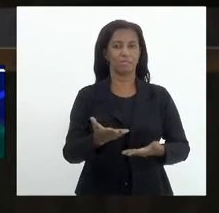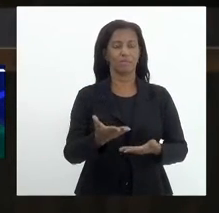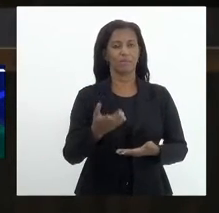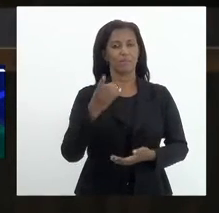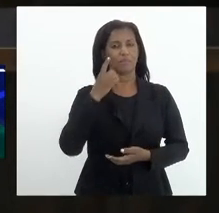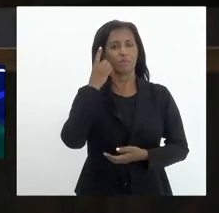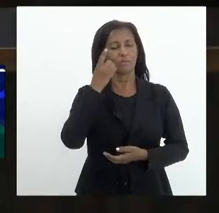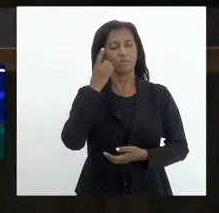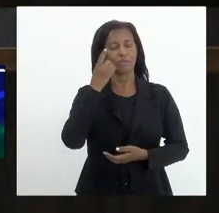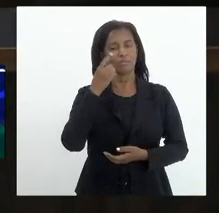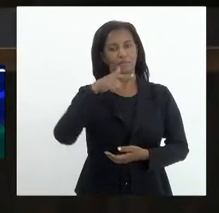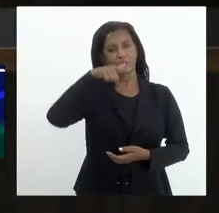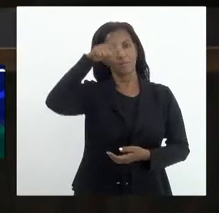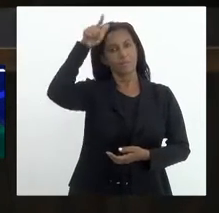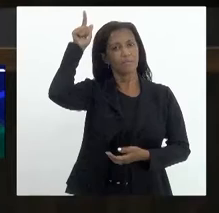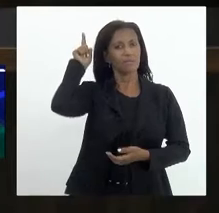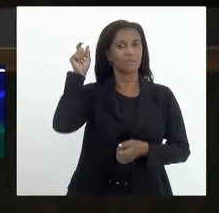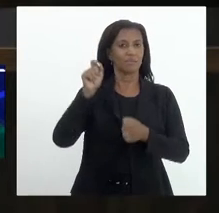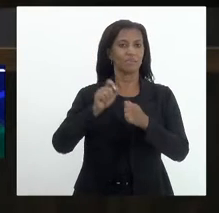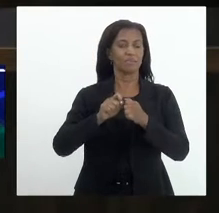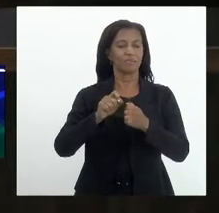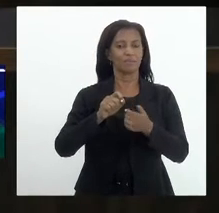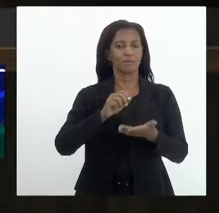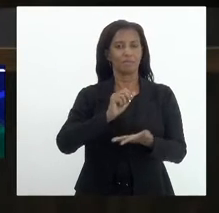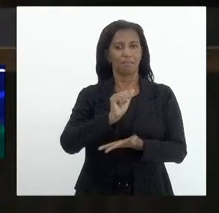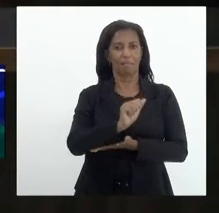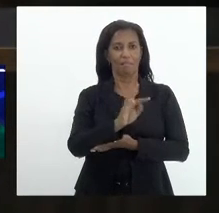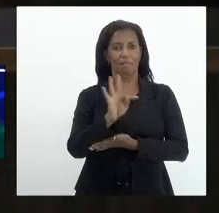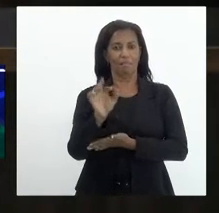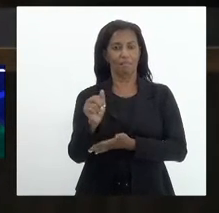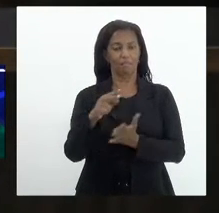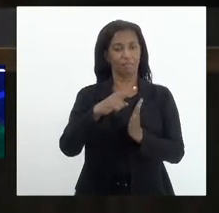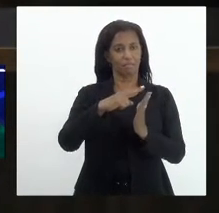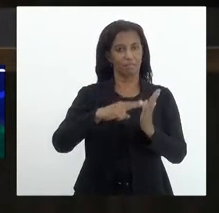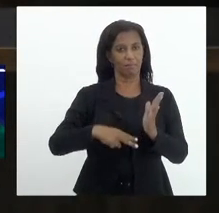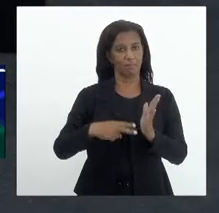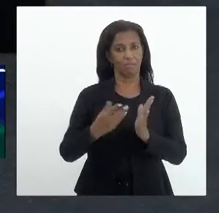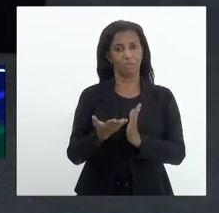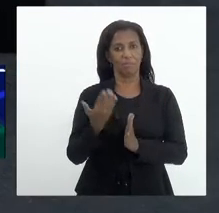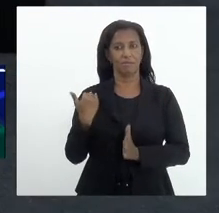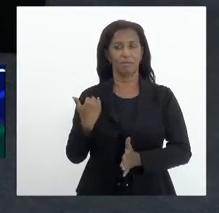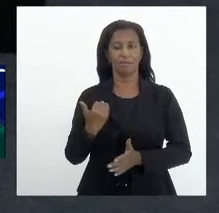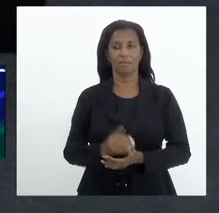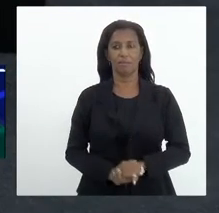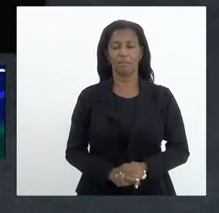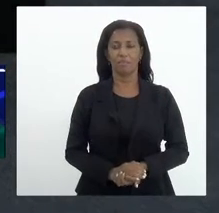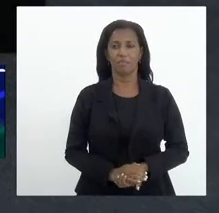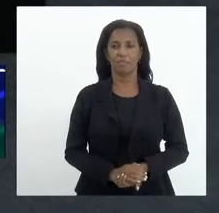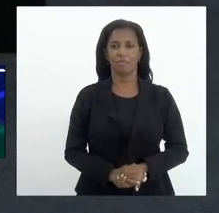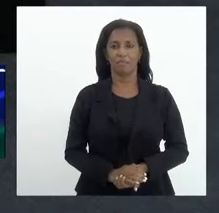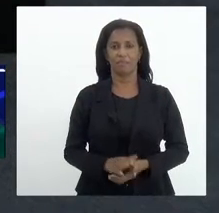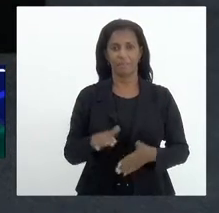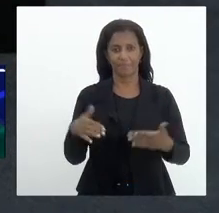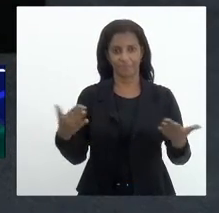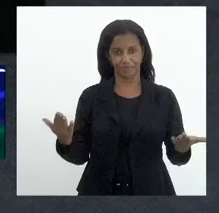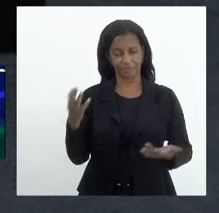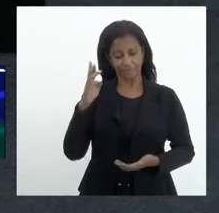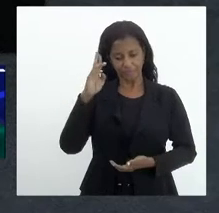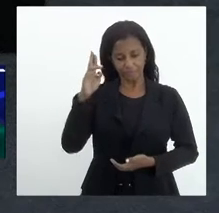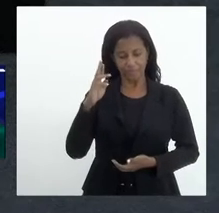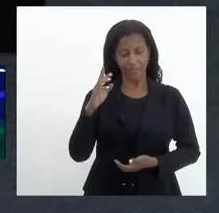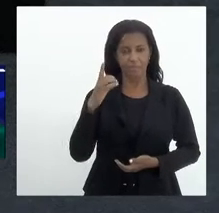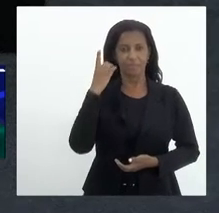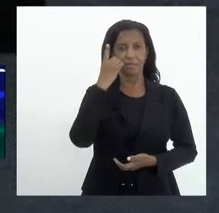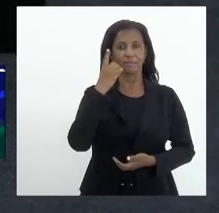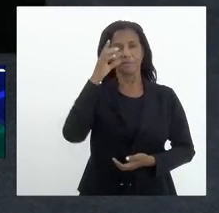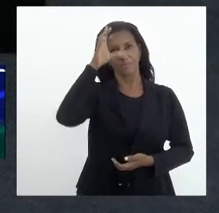novo deputado Luiz Paulo para fazer a leitura da ata da sessão anterior. Senhora presidente,